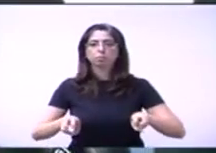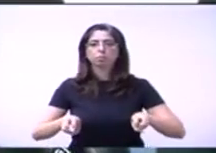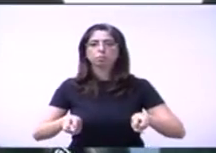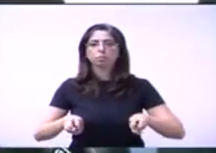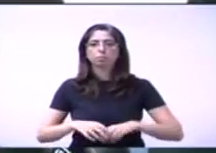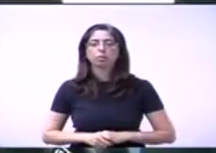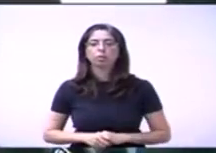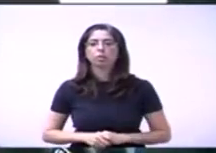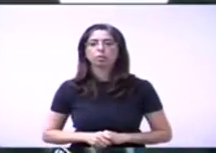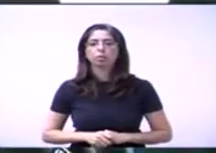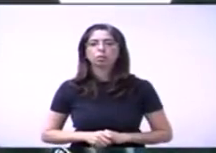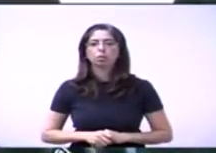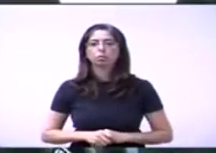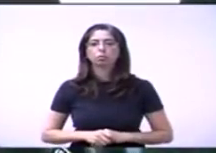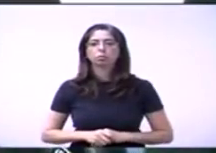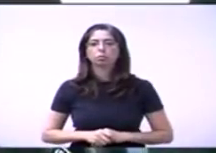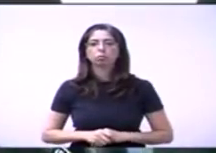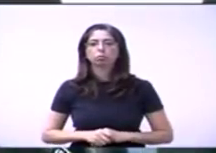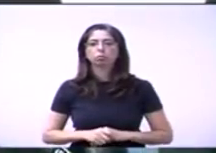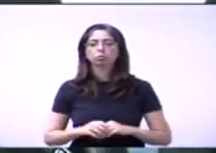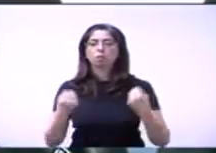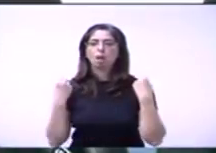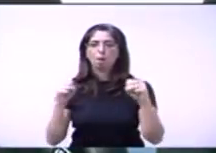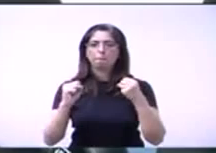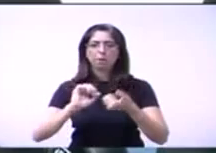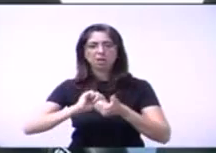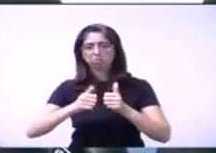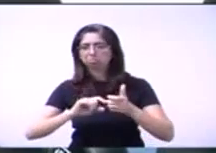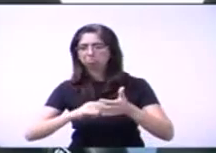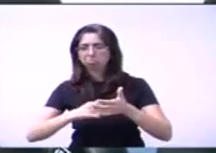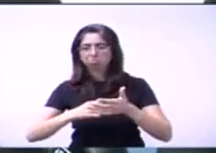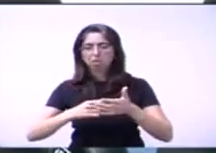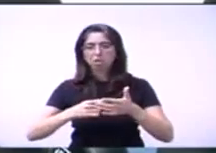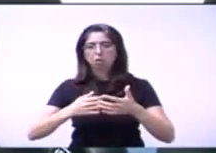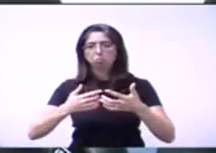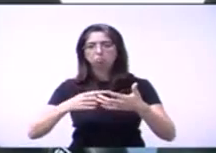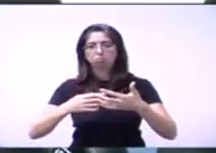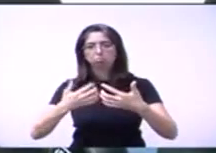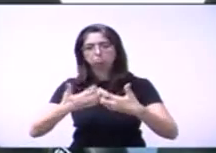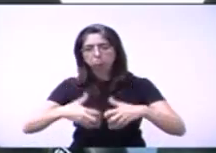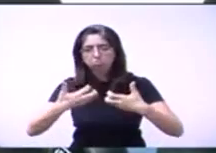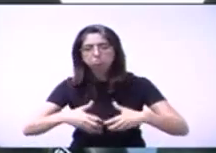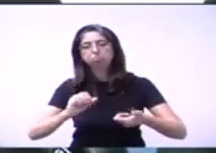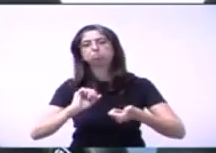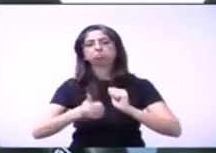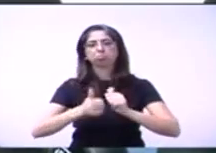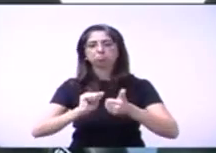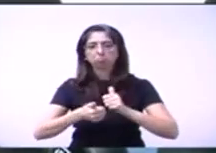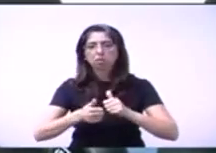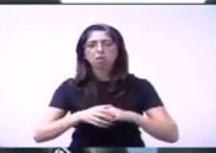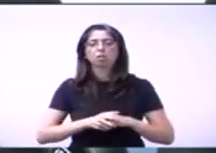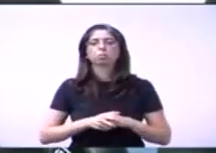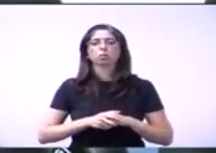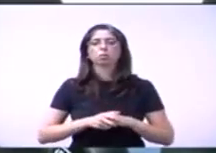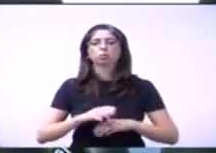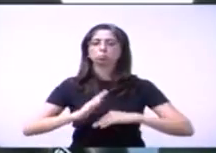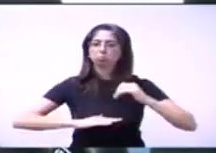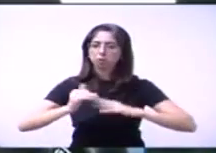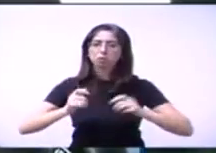para a prática de ginástica ao ar livre na Praça Presidente Arthur Bernardes, no bairro João